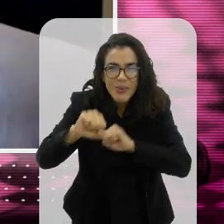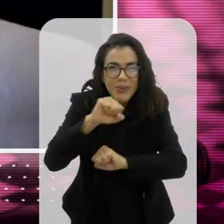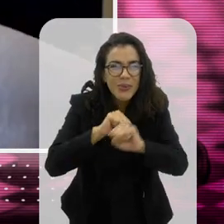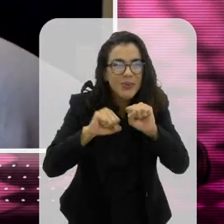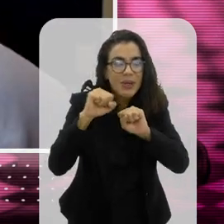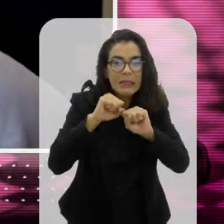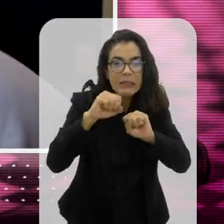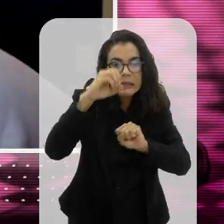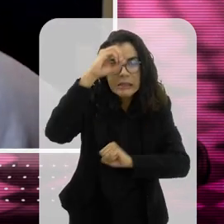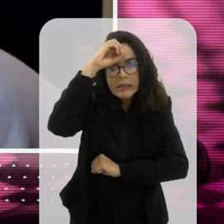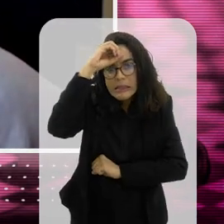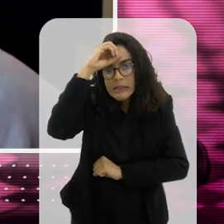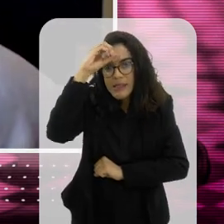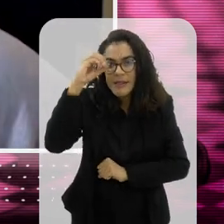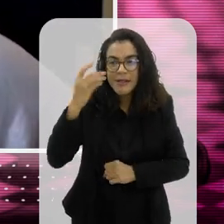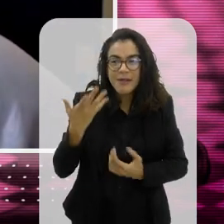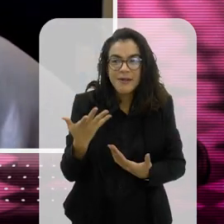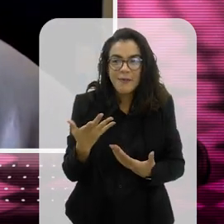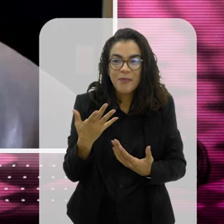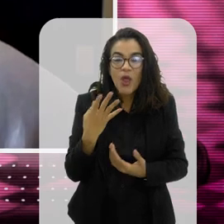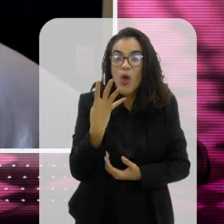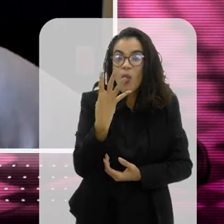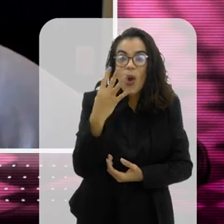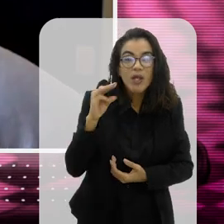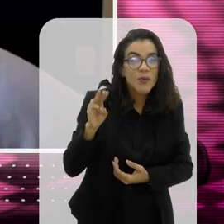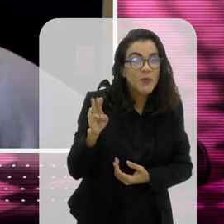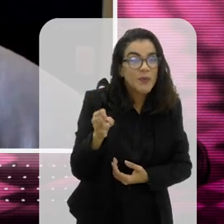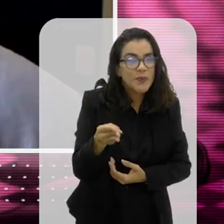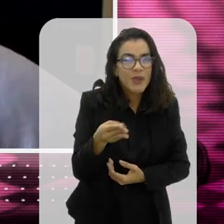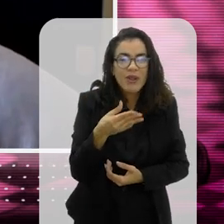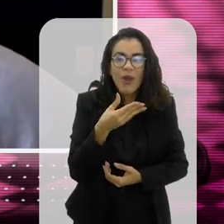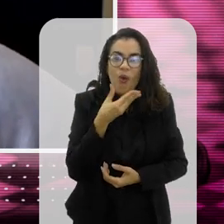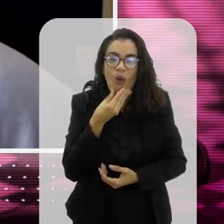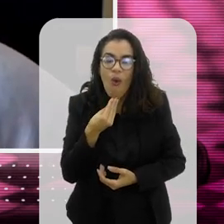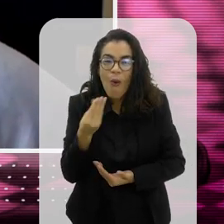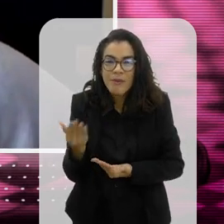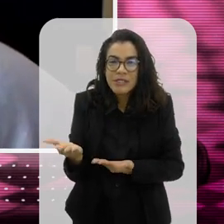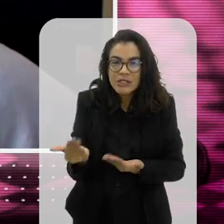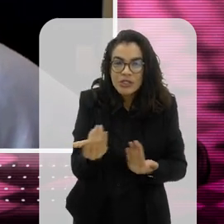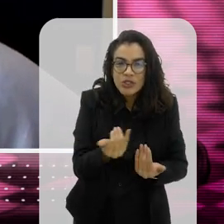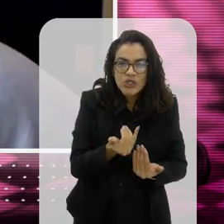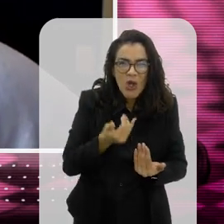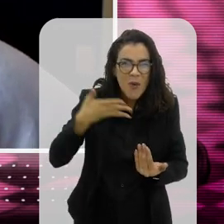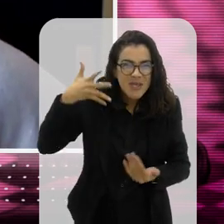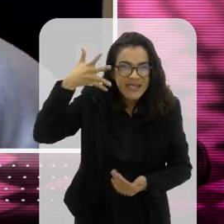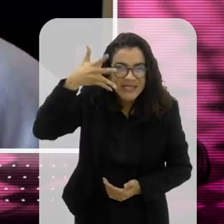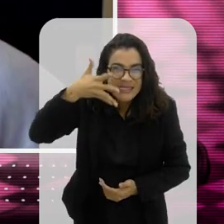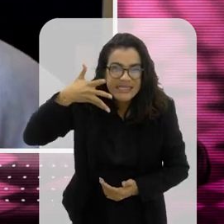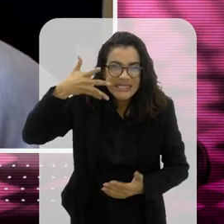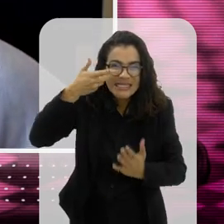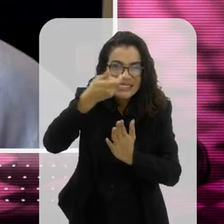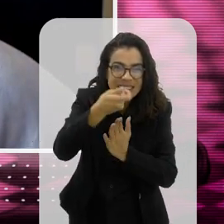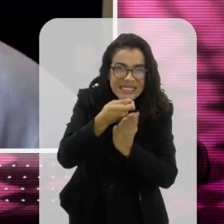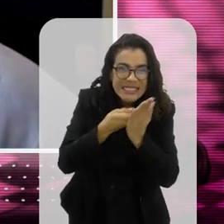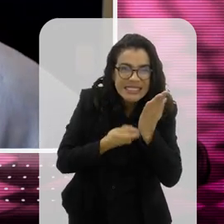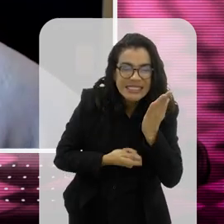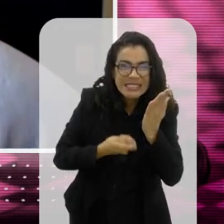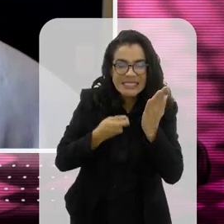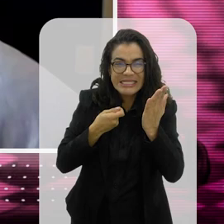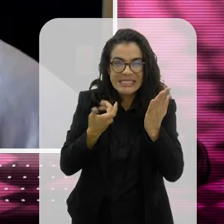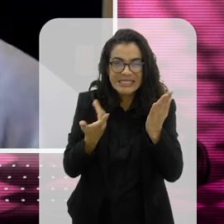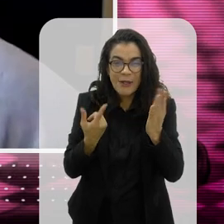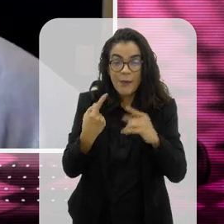isso? Então, acho que isso, você coloca, querendo ou não, quase 4 milhões de jovens para argumentar isso, né? Para falar sobre os desafios